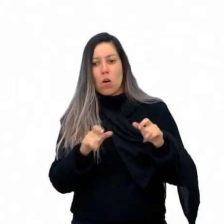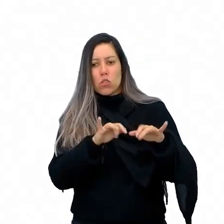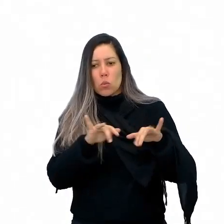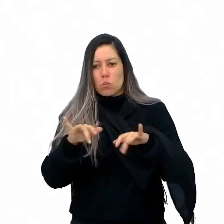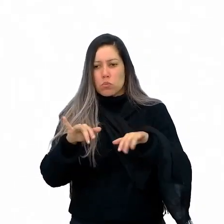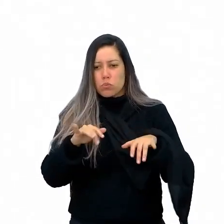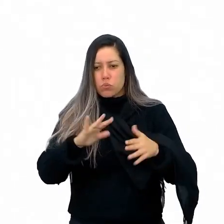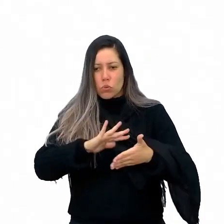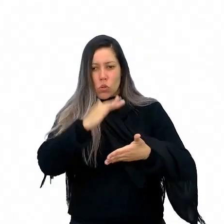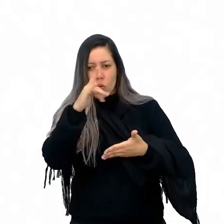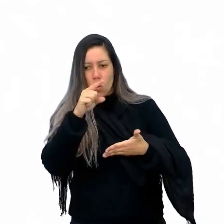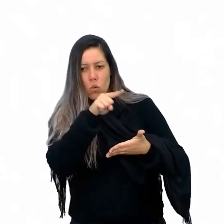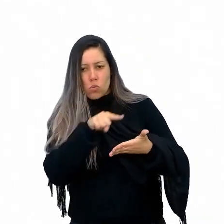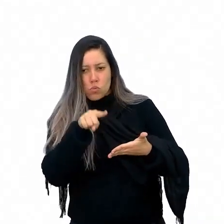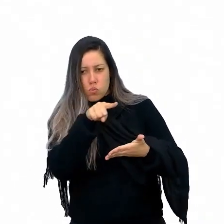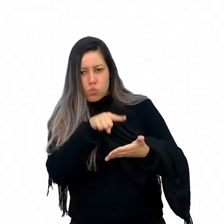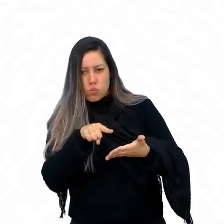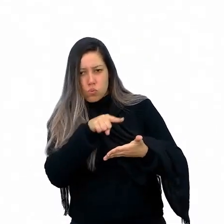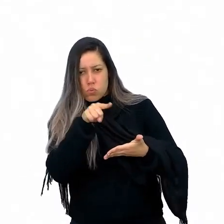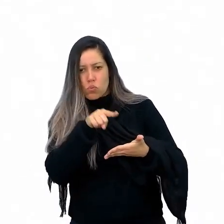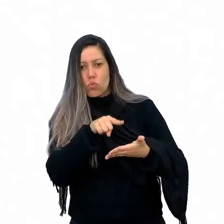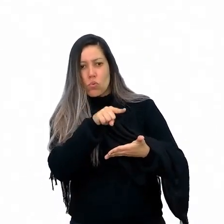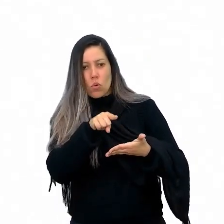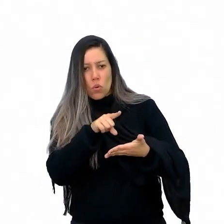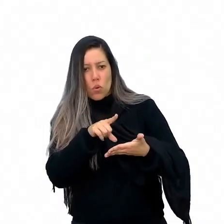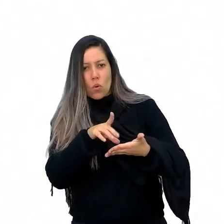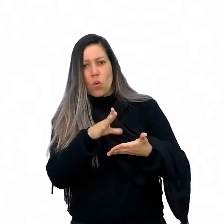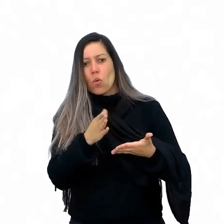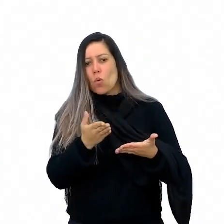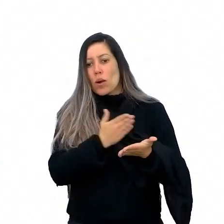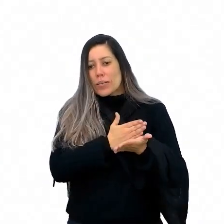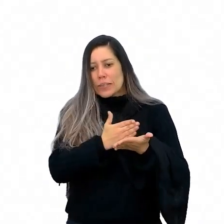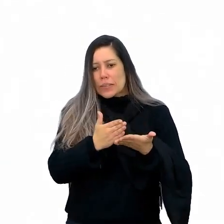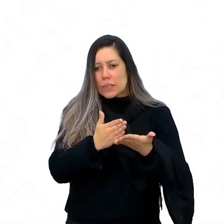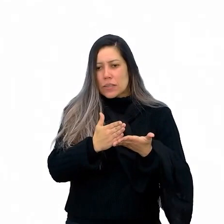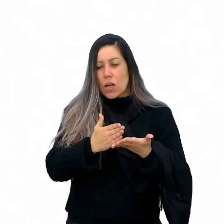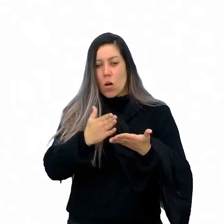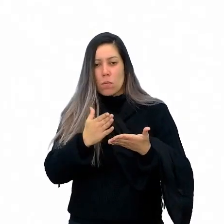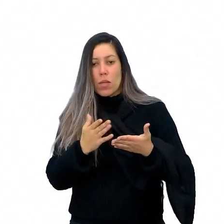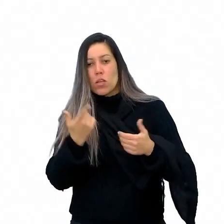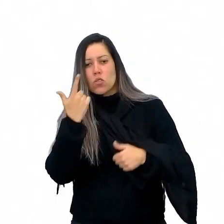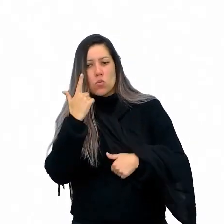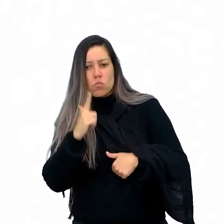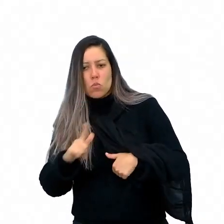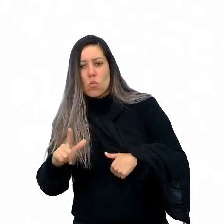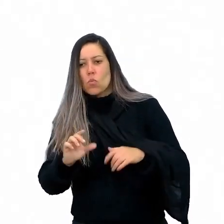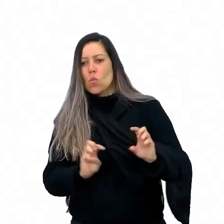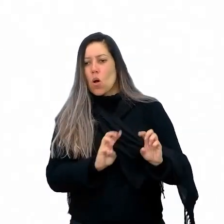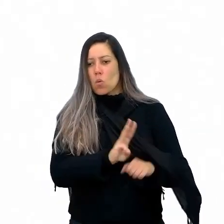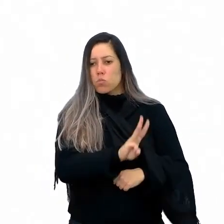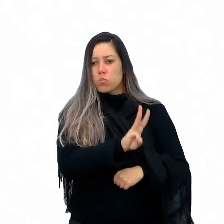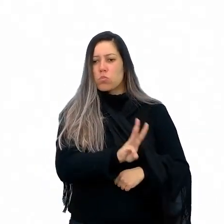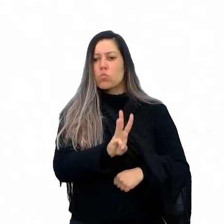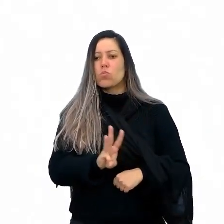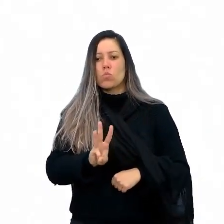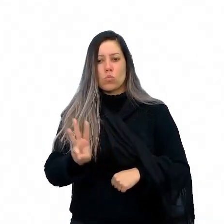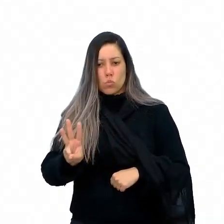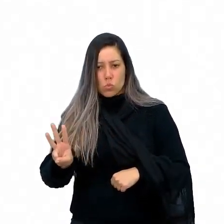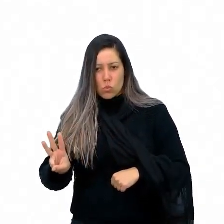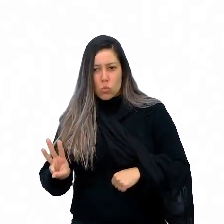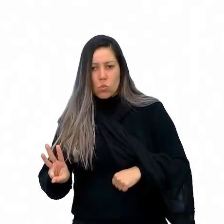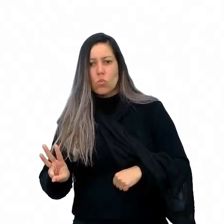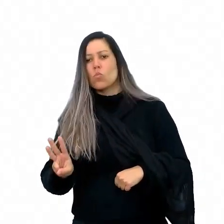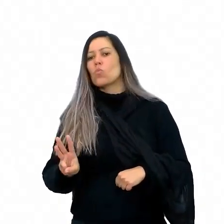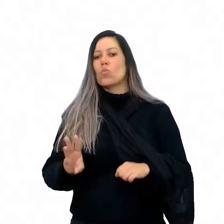tá certo? Então, em linhas gerais, inicialmente você vai acessar o site do Centro de Mídias de São